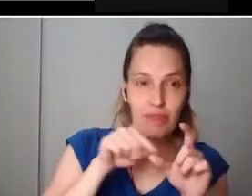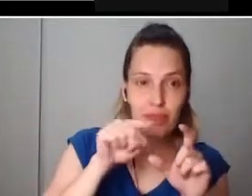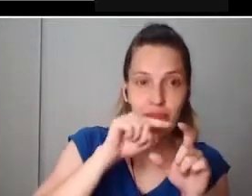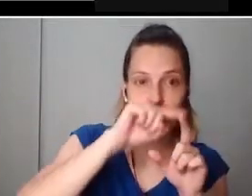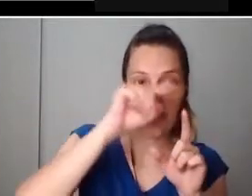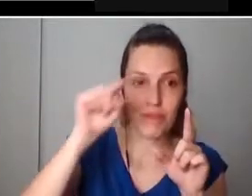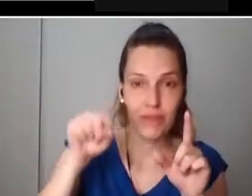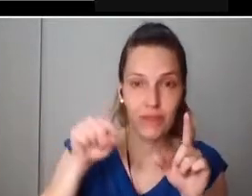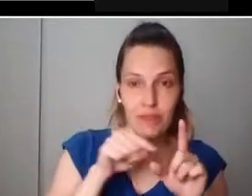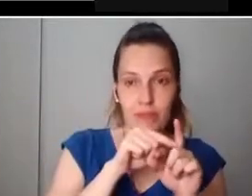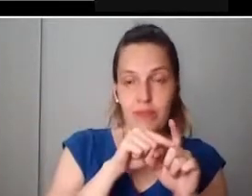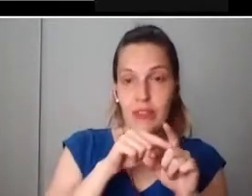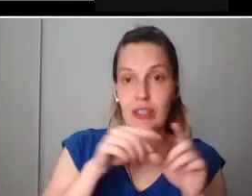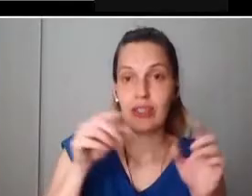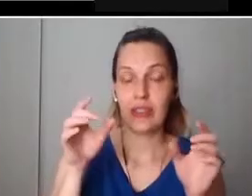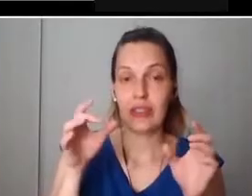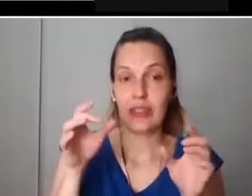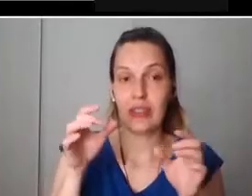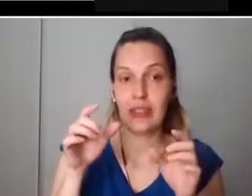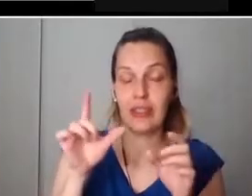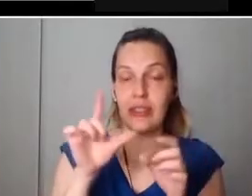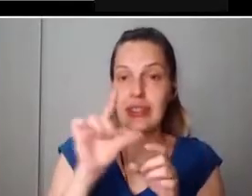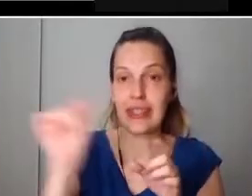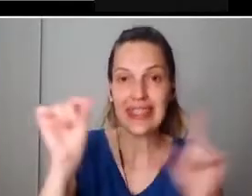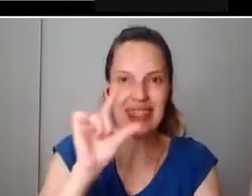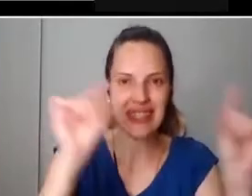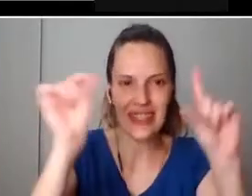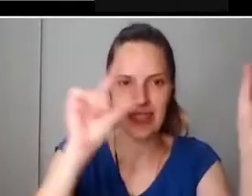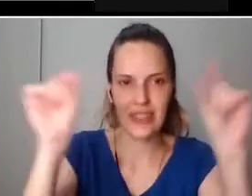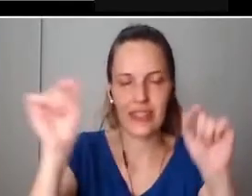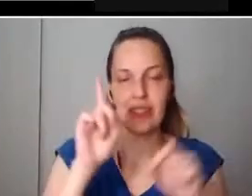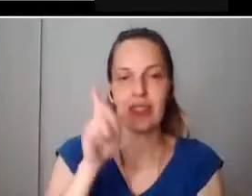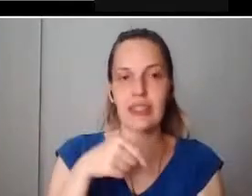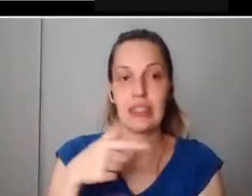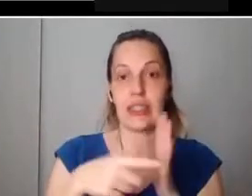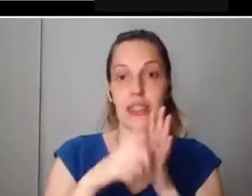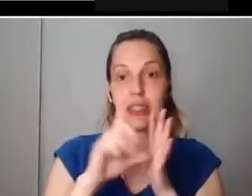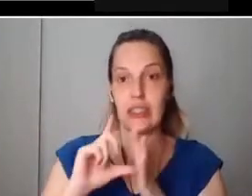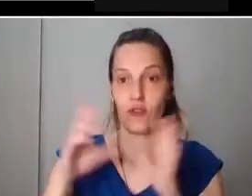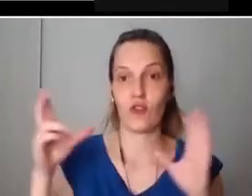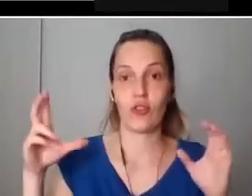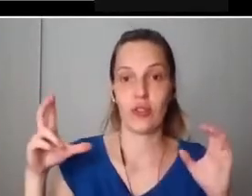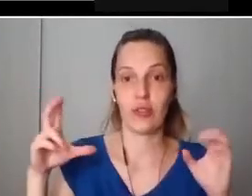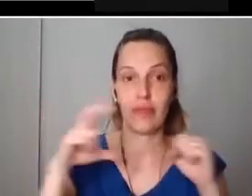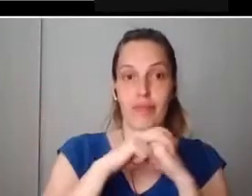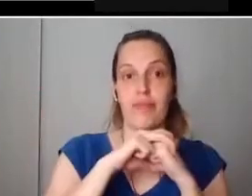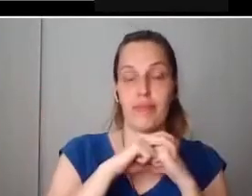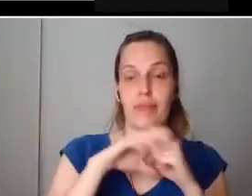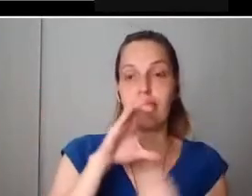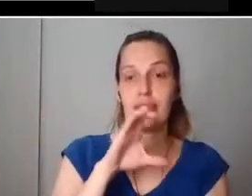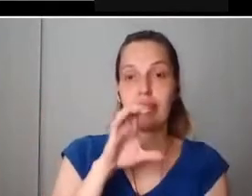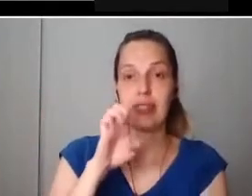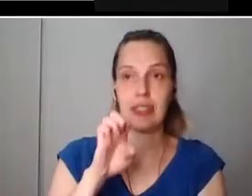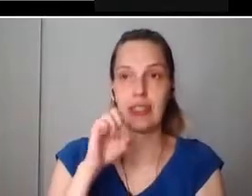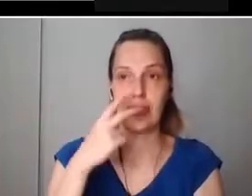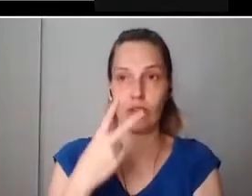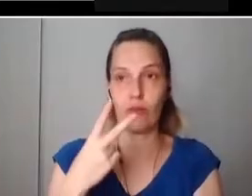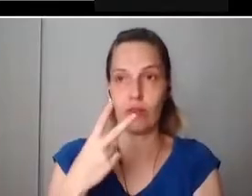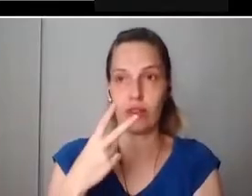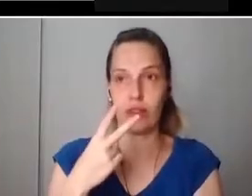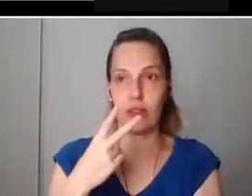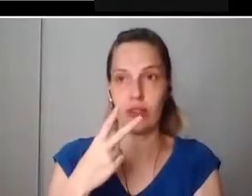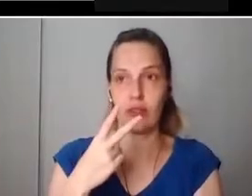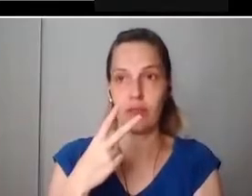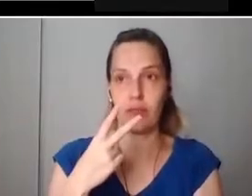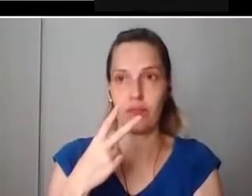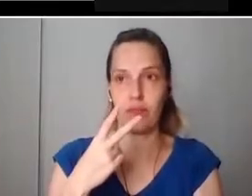pré-fusão, que é quando ela vai ligar na ACE2, e tu tem essa forma depois, quando